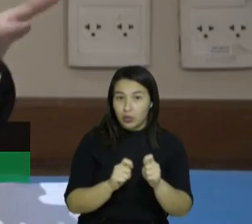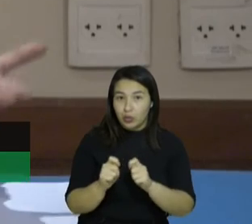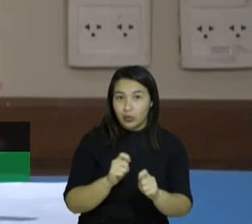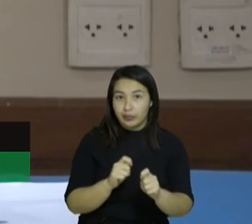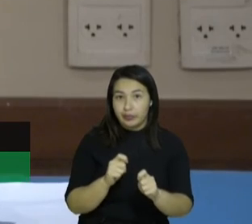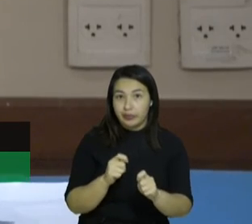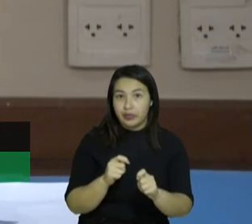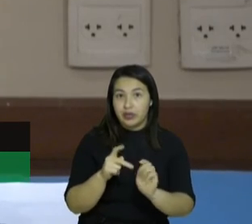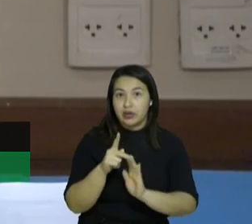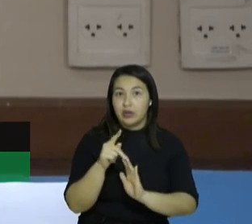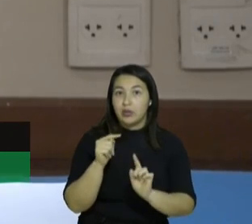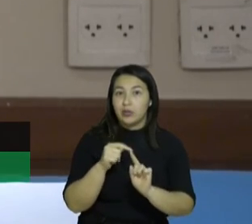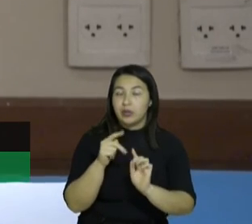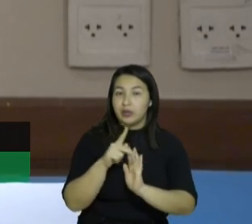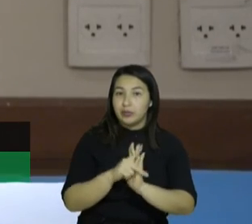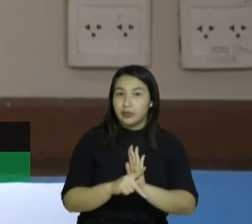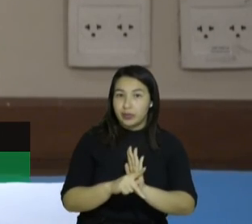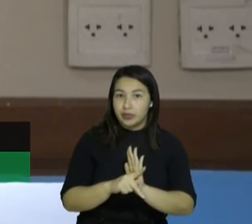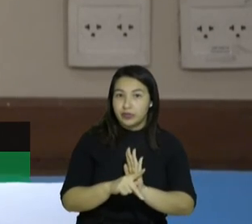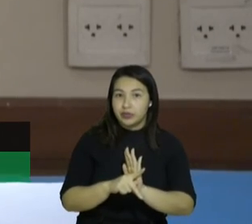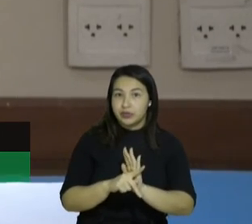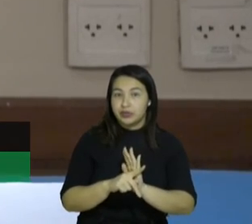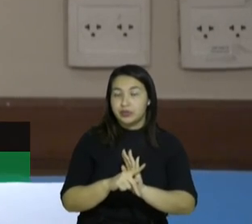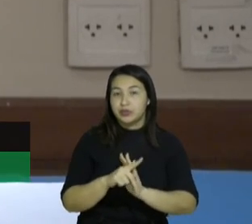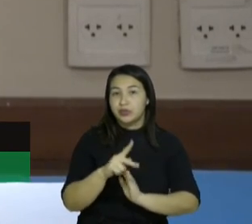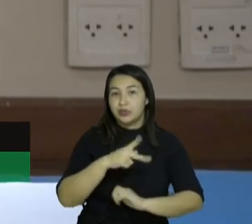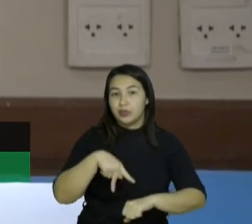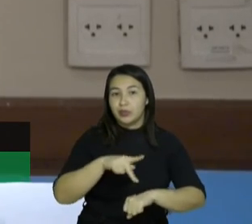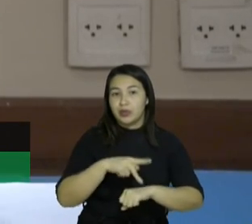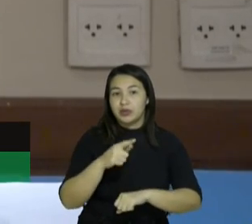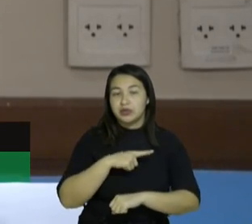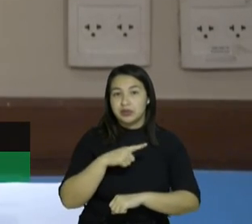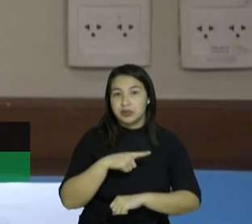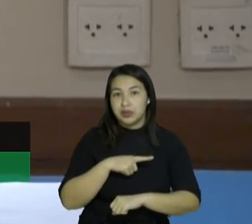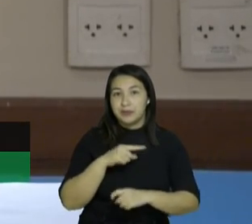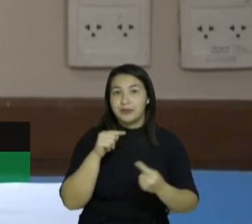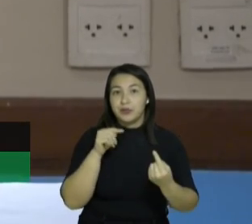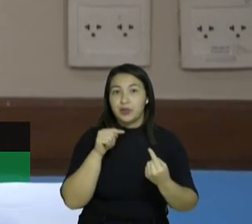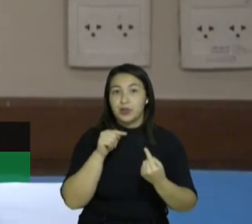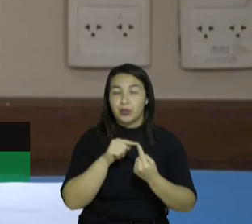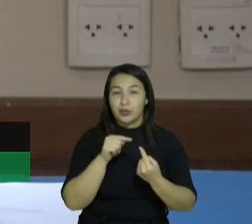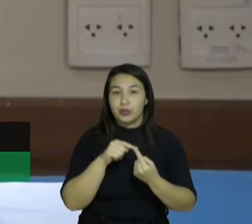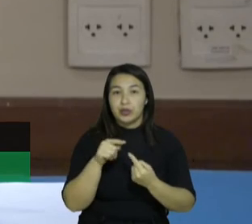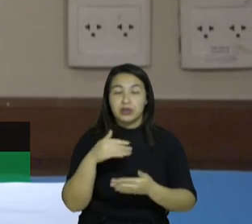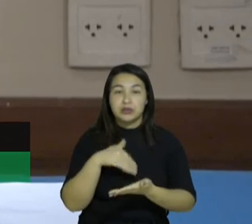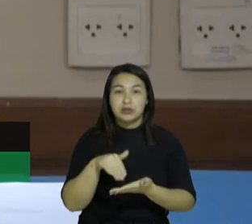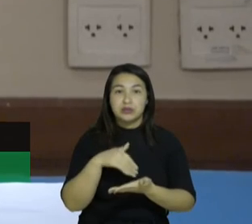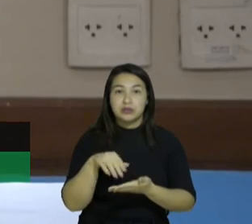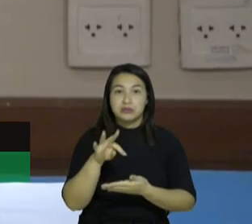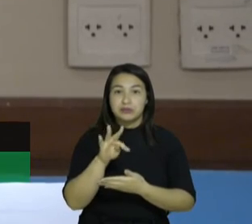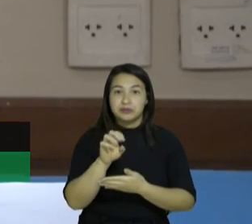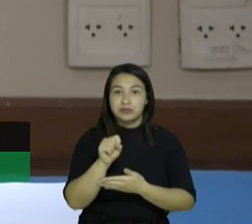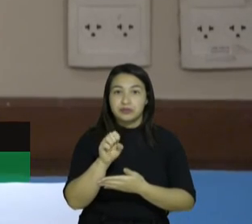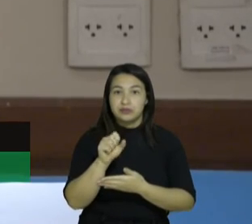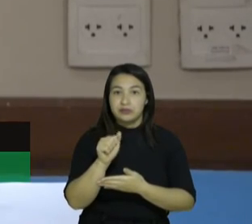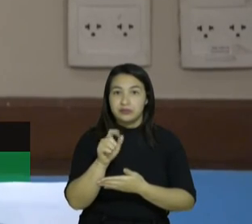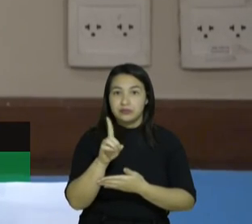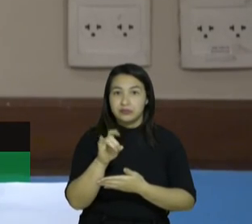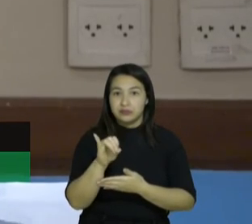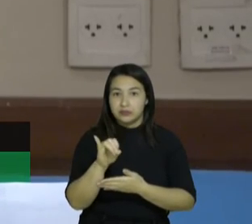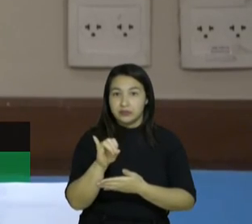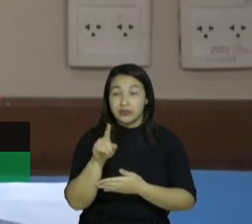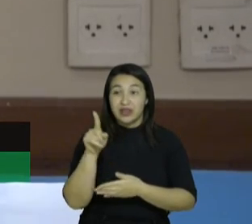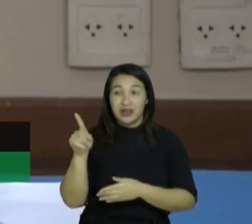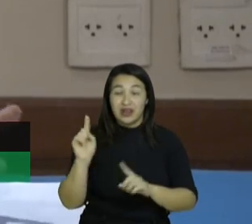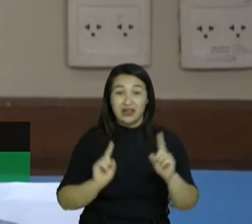projeto de país que você tiver E aí eu vou concordar com o secretário Tessa que disse modelo chileno não é o modelo brasileiro não